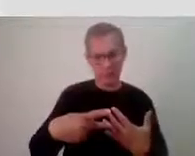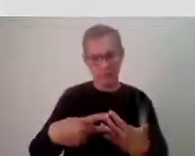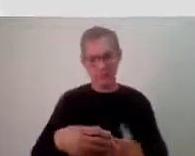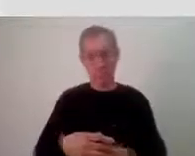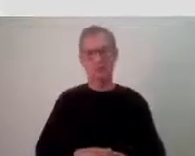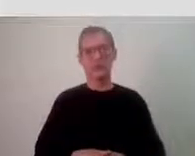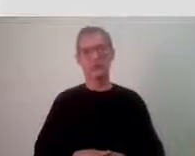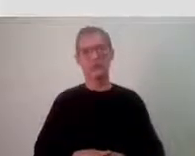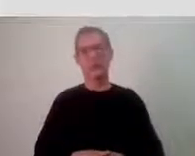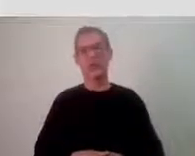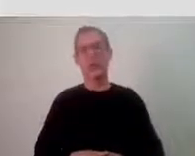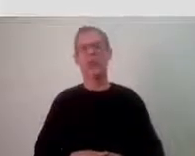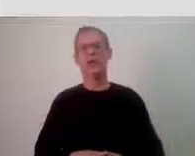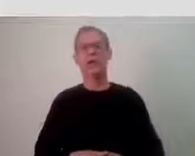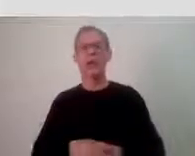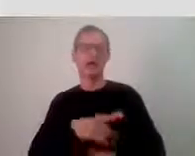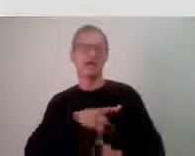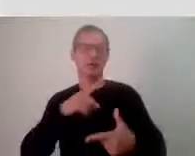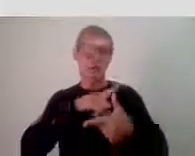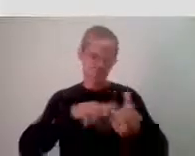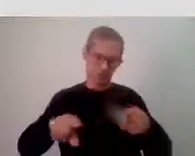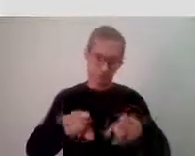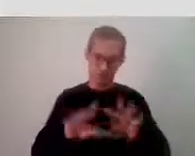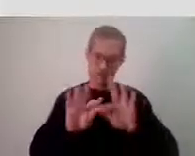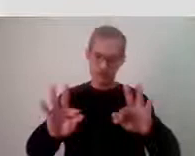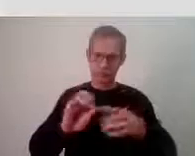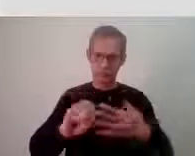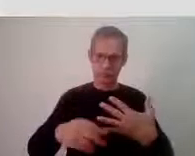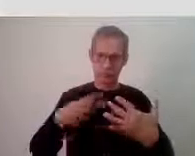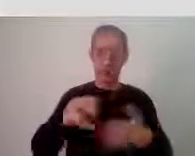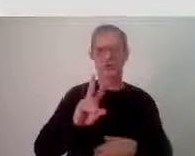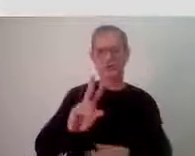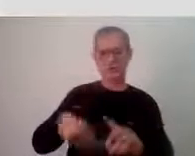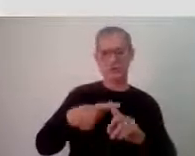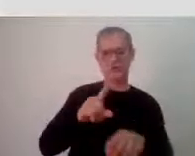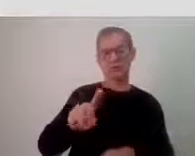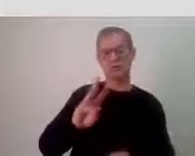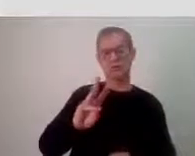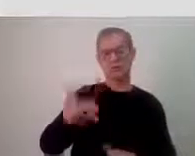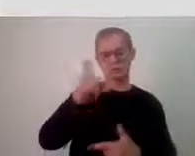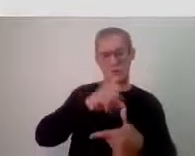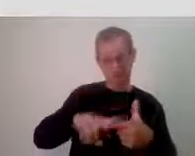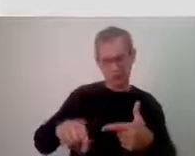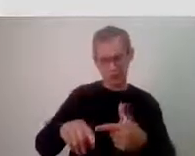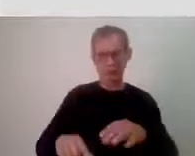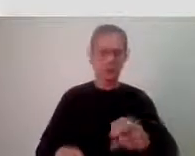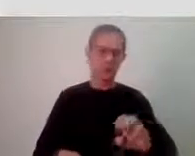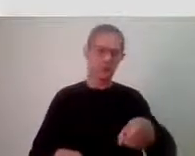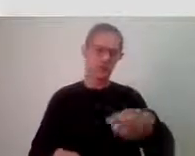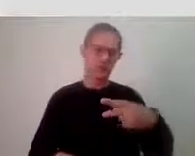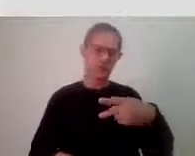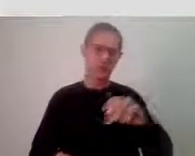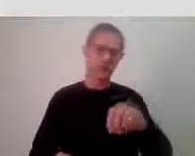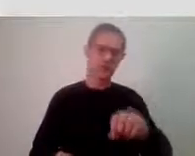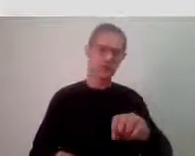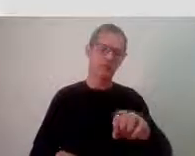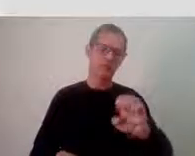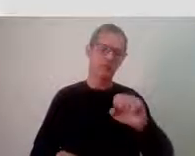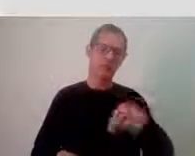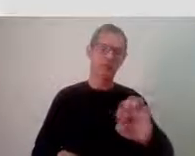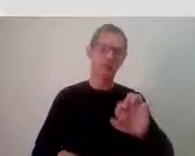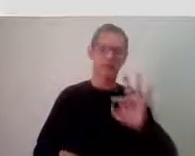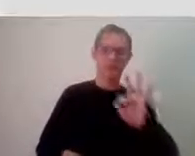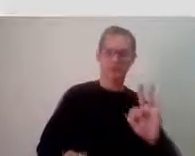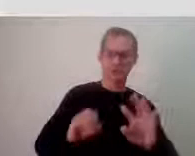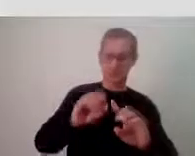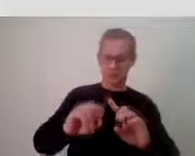expoente e divido pelo expoente. Função potência, 2 mais 1, 3, divido pelo expoente. T, o T está elevado